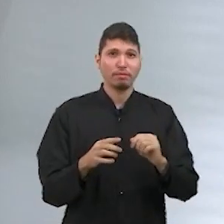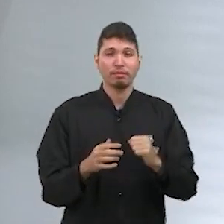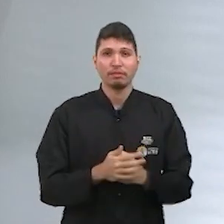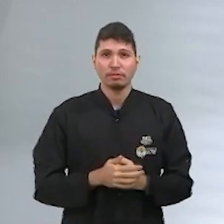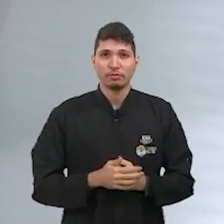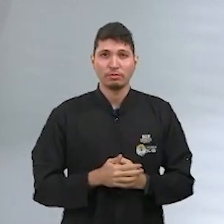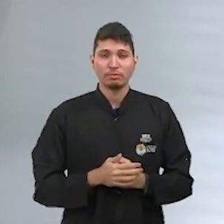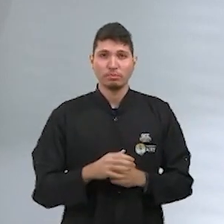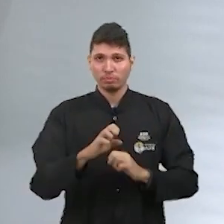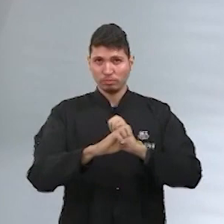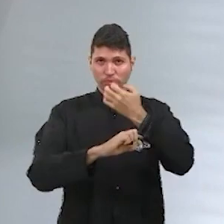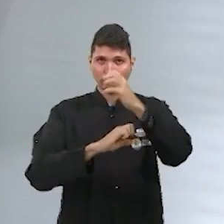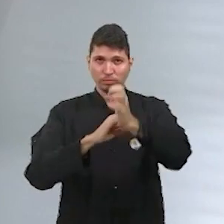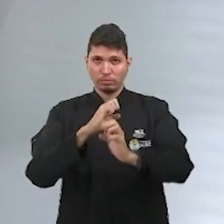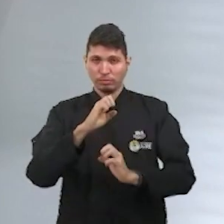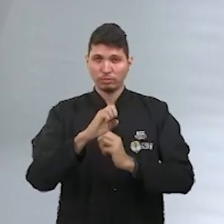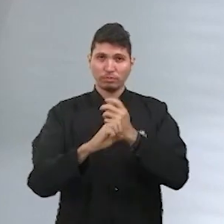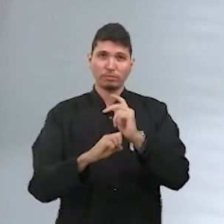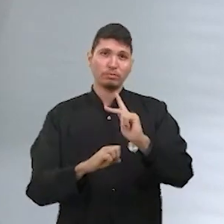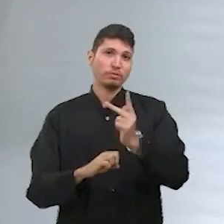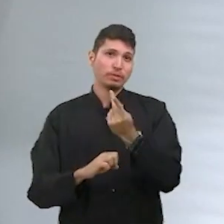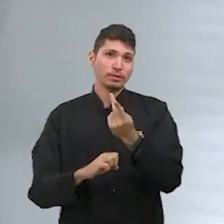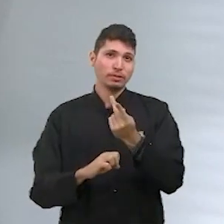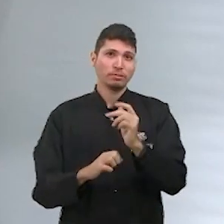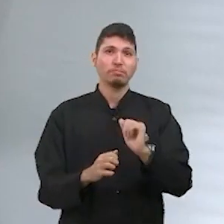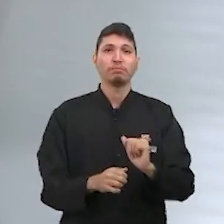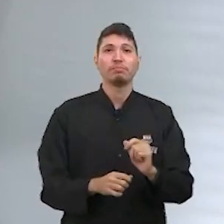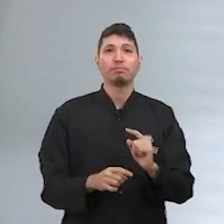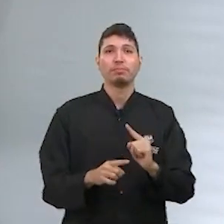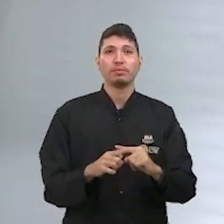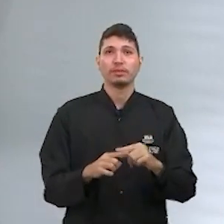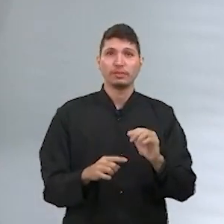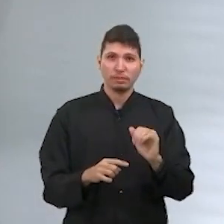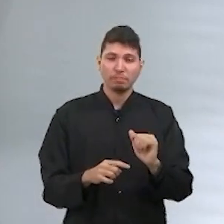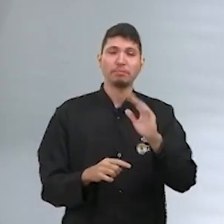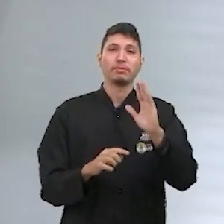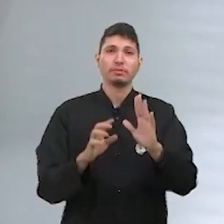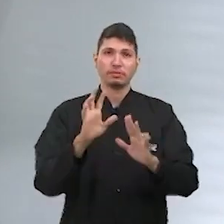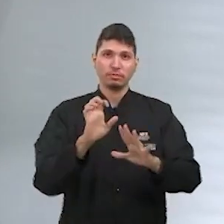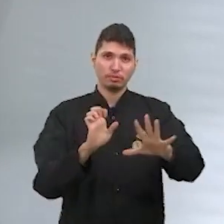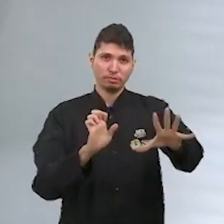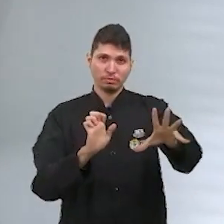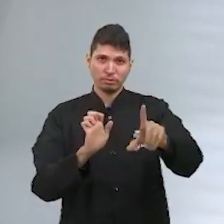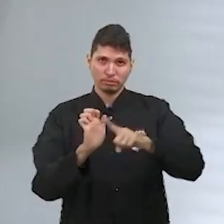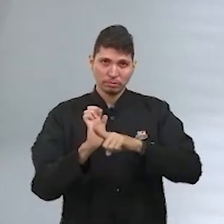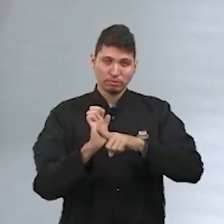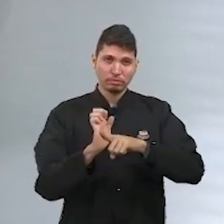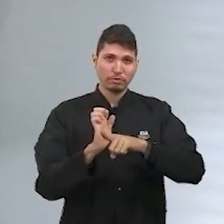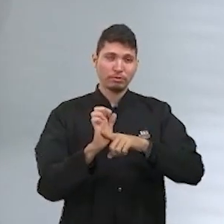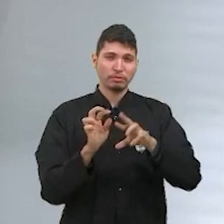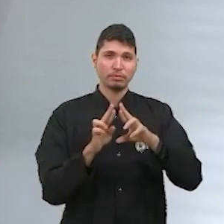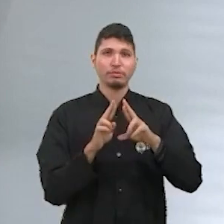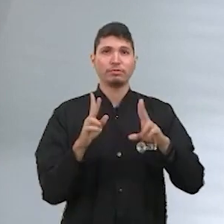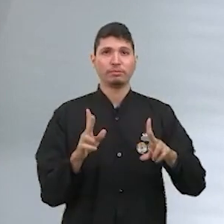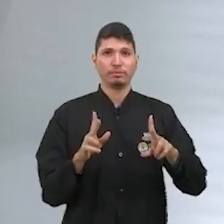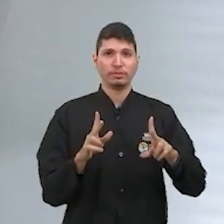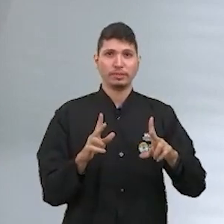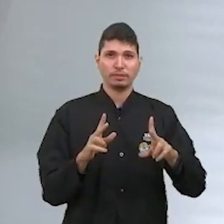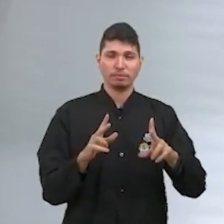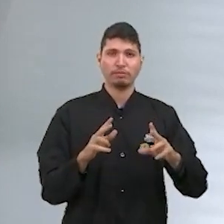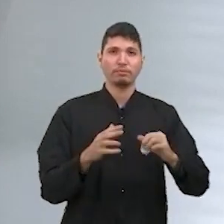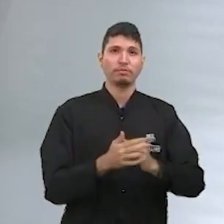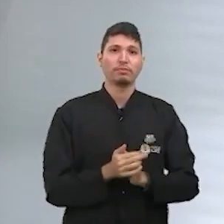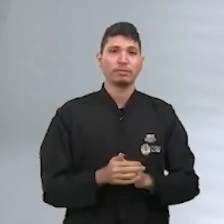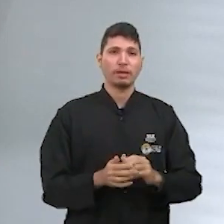os elétrons do hidrogênio pelo fato dele ser mais eletronegativo. Então, essa é a diferença da carga